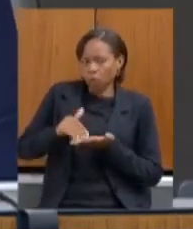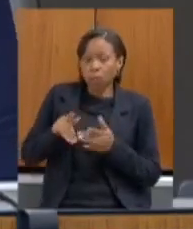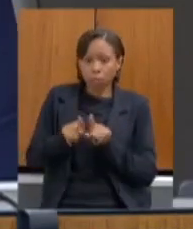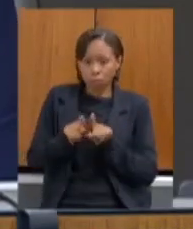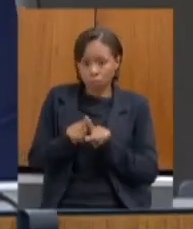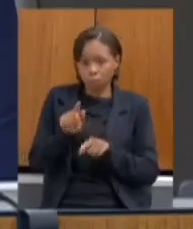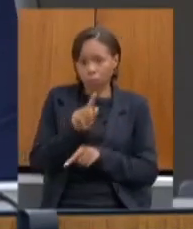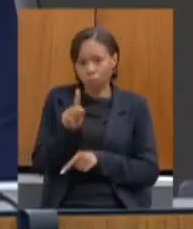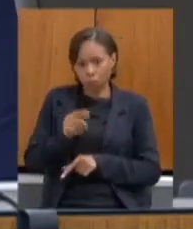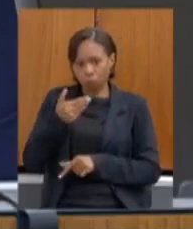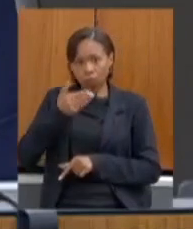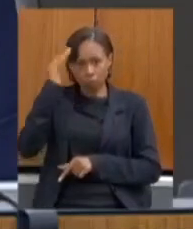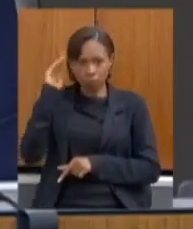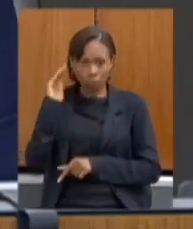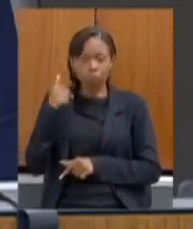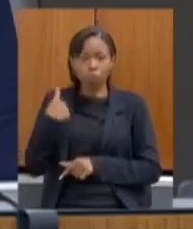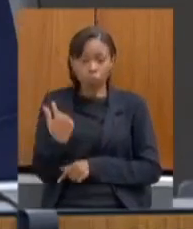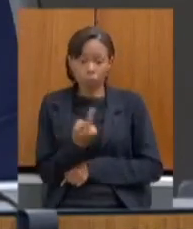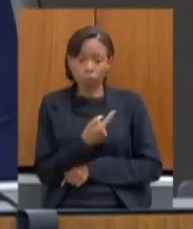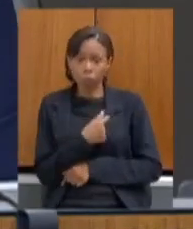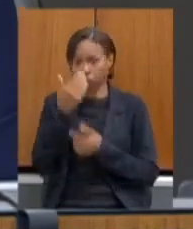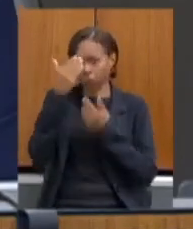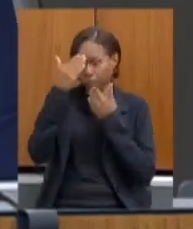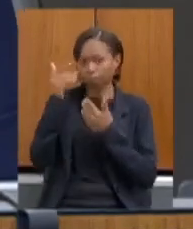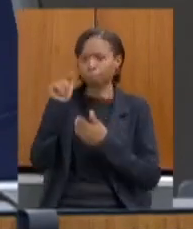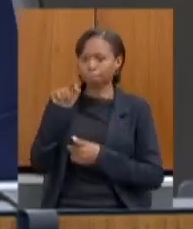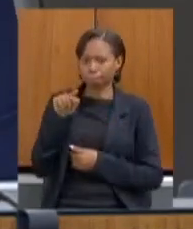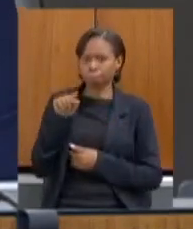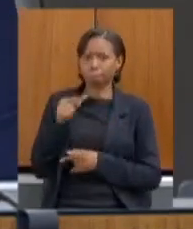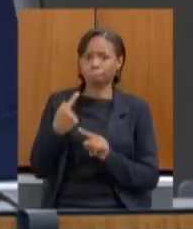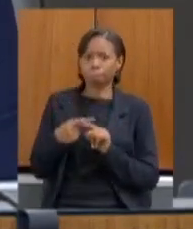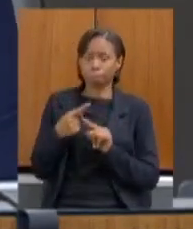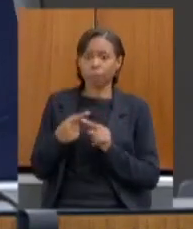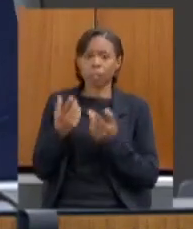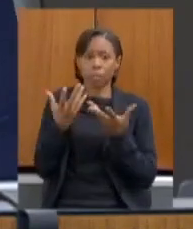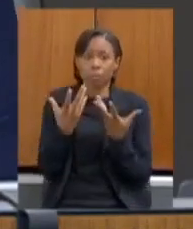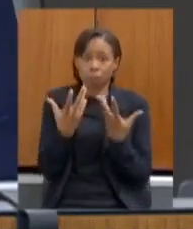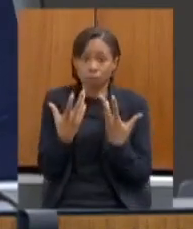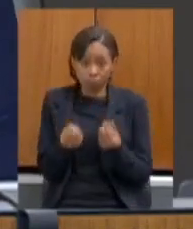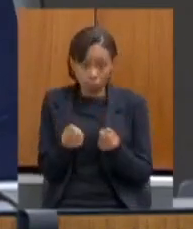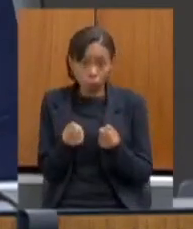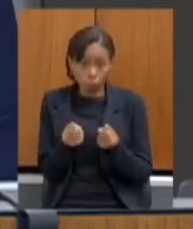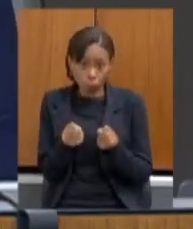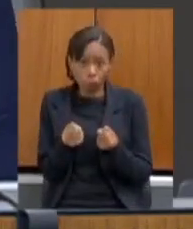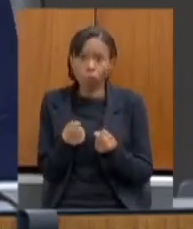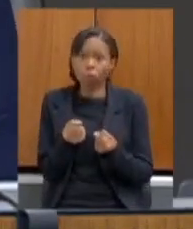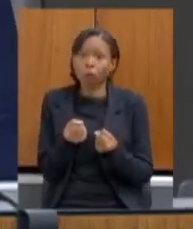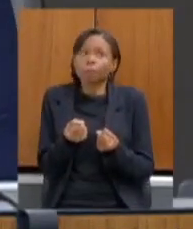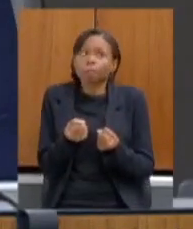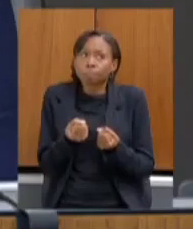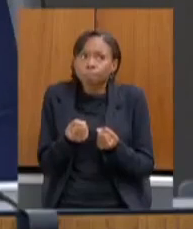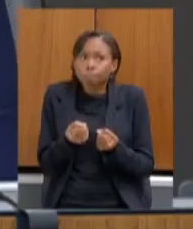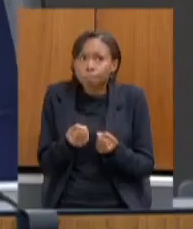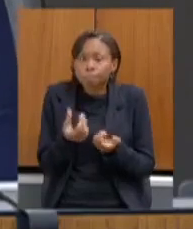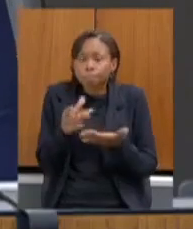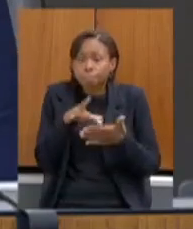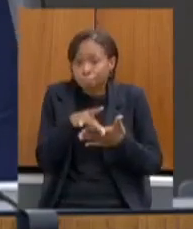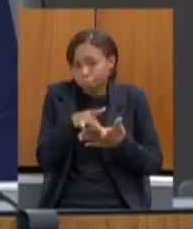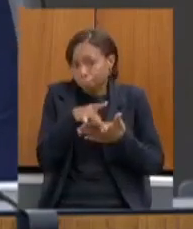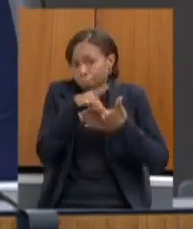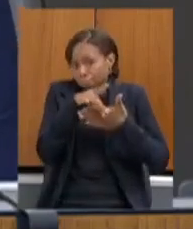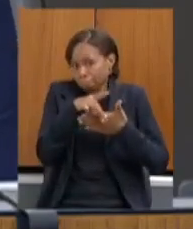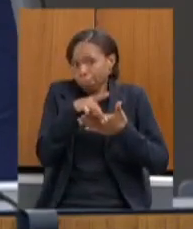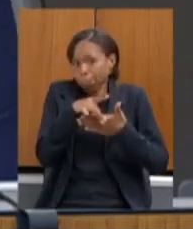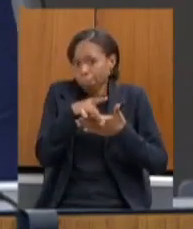também, nós temos muita gratidão ao senhor por ter topado o desafio de liderar este governo aqui na